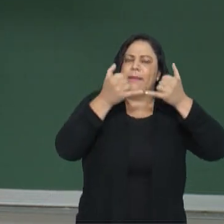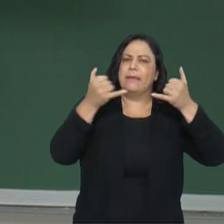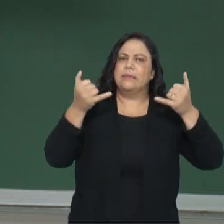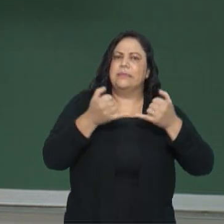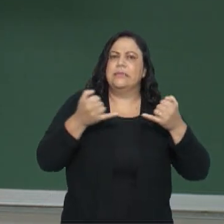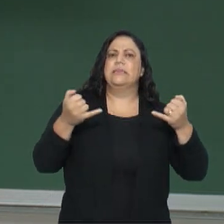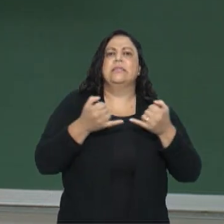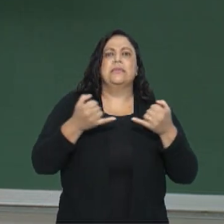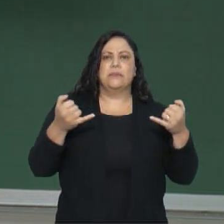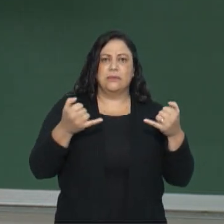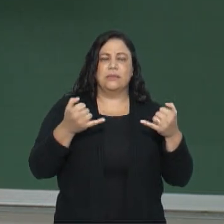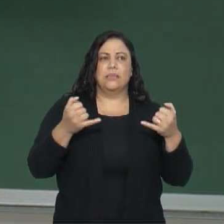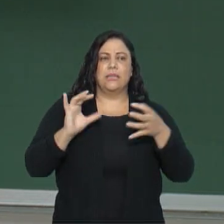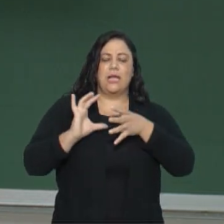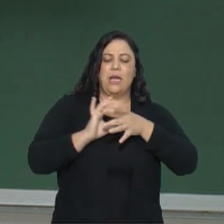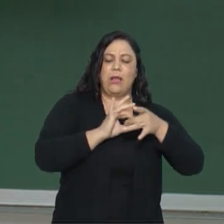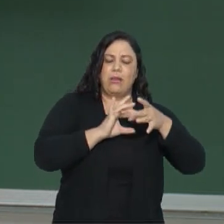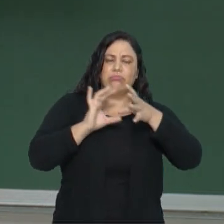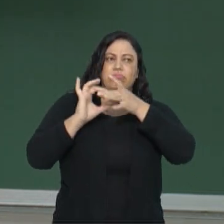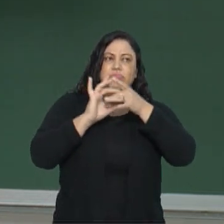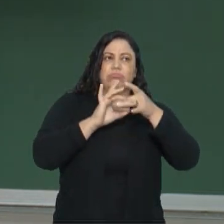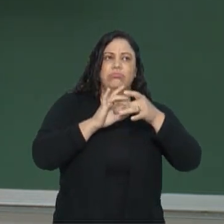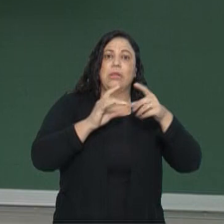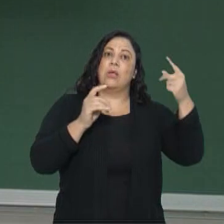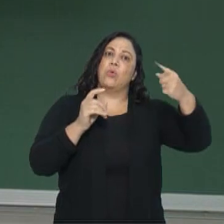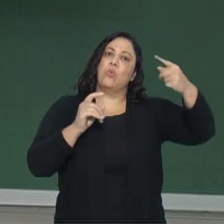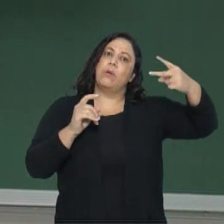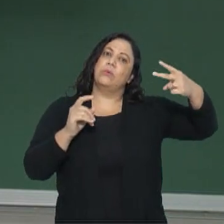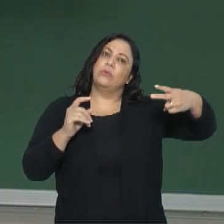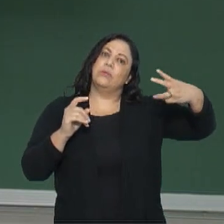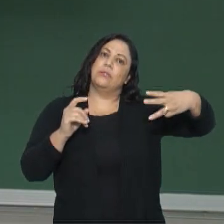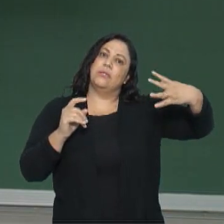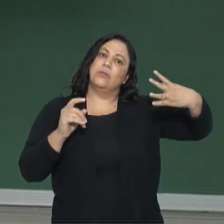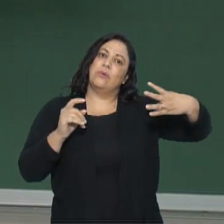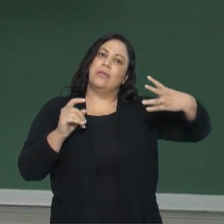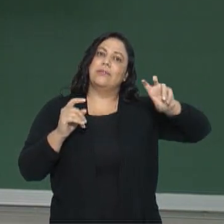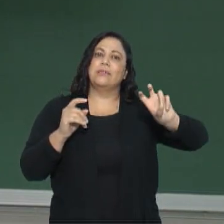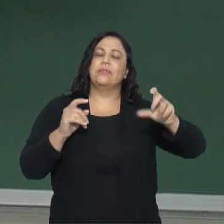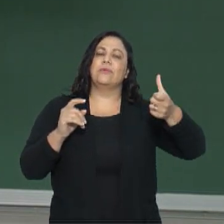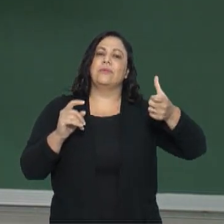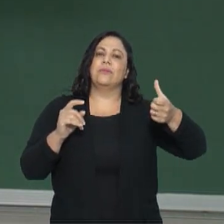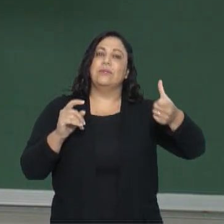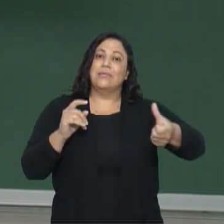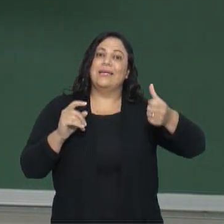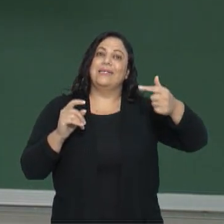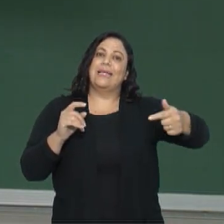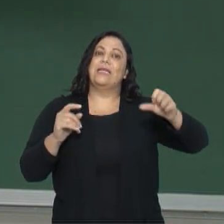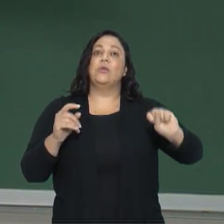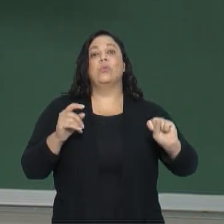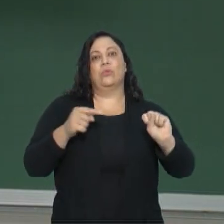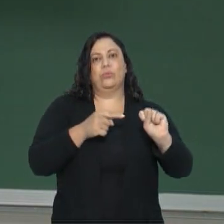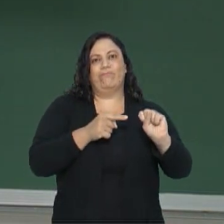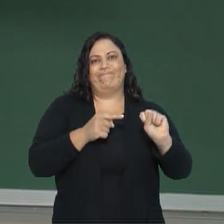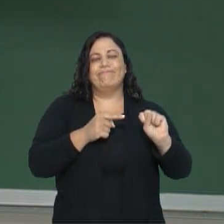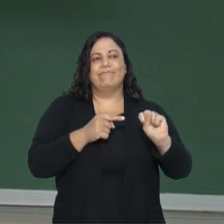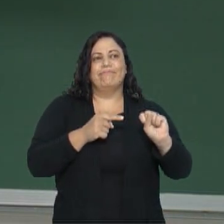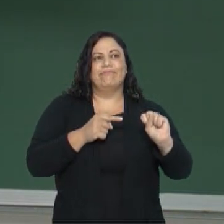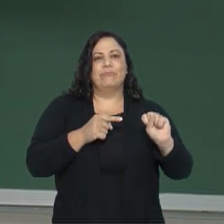às outras. Então eu tenho 1, 2, 3, 4, 5, 6, 7, 8 linhas. E elas